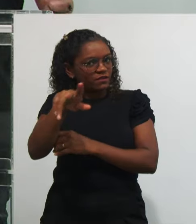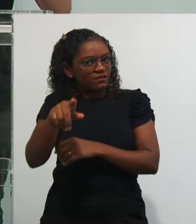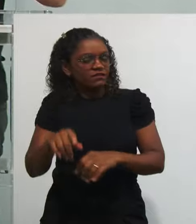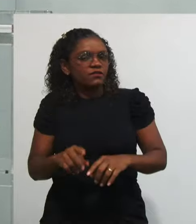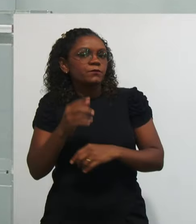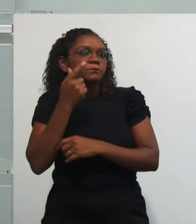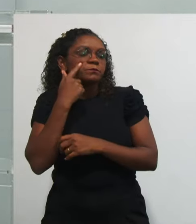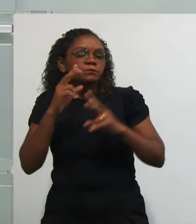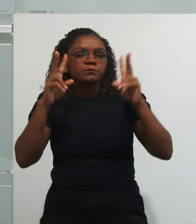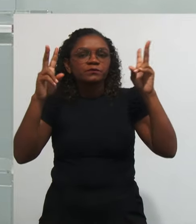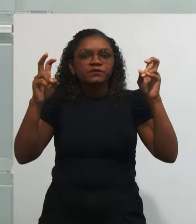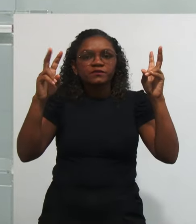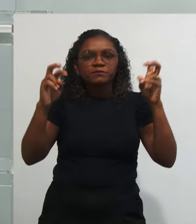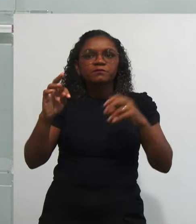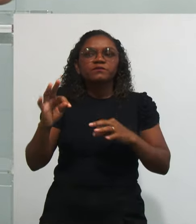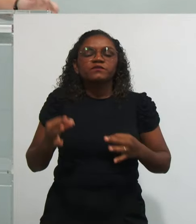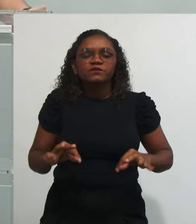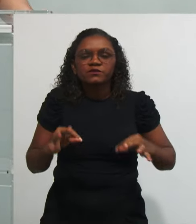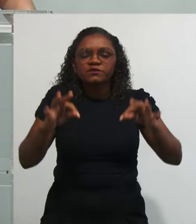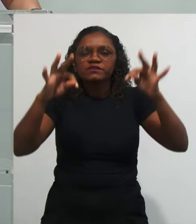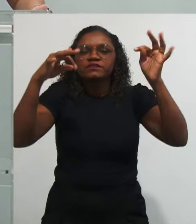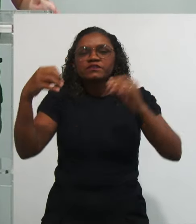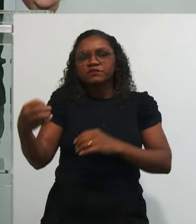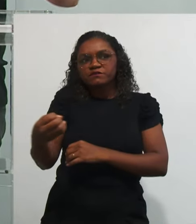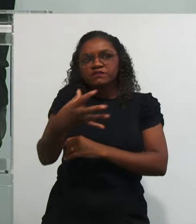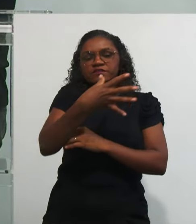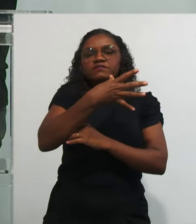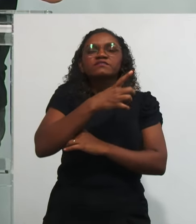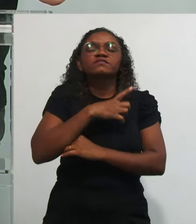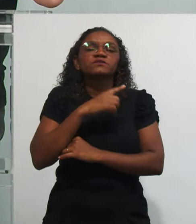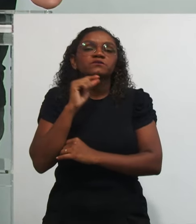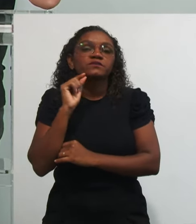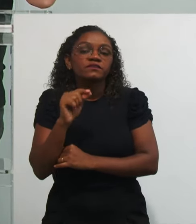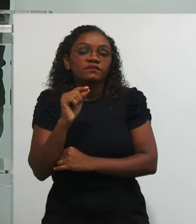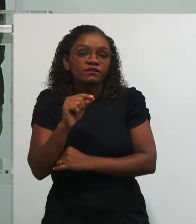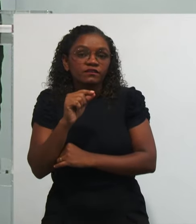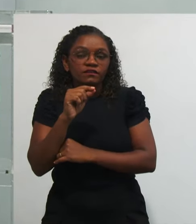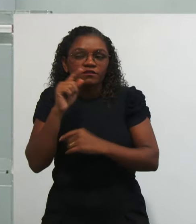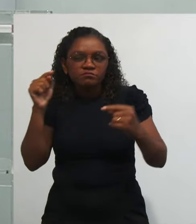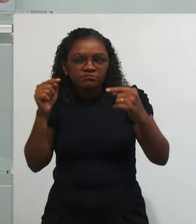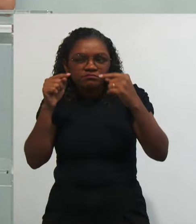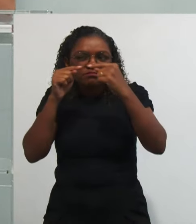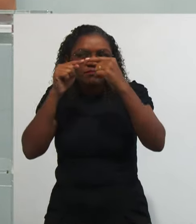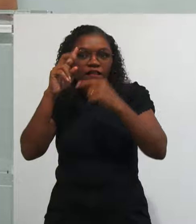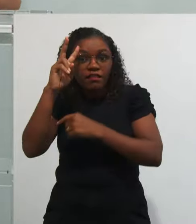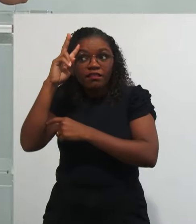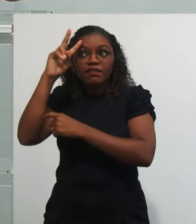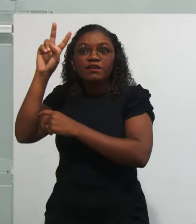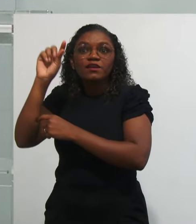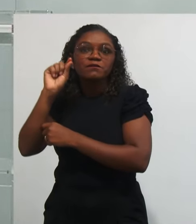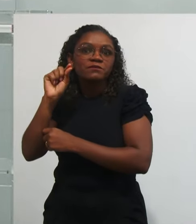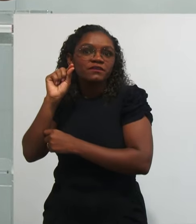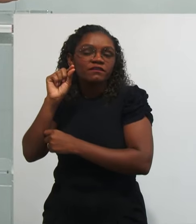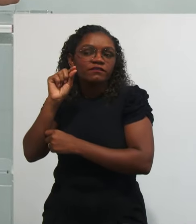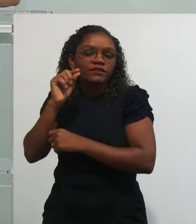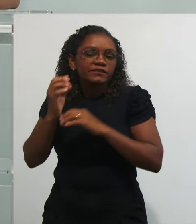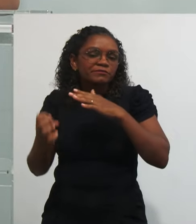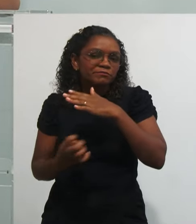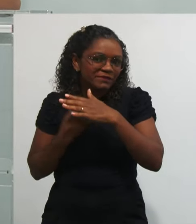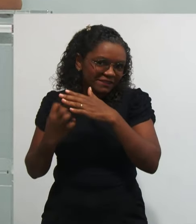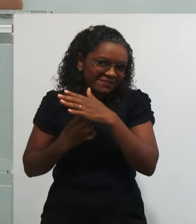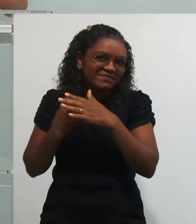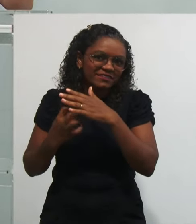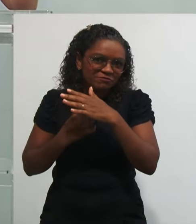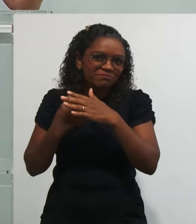Tecnologia de inovação geralmente né a gente já liga uma coisa a outra já lembra aí de empresas